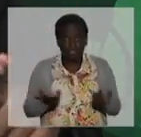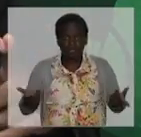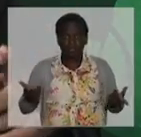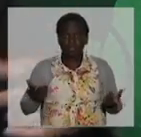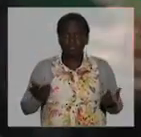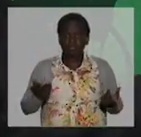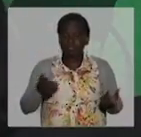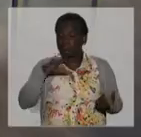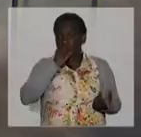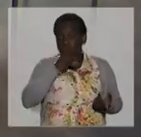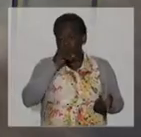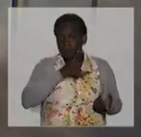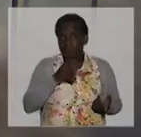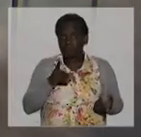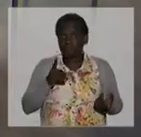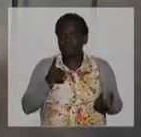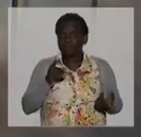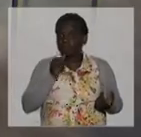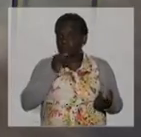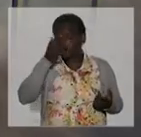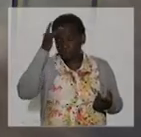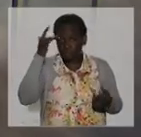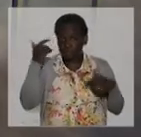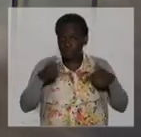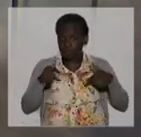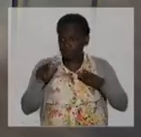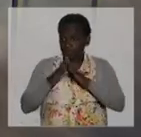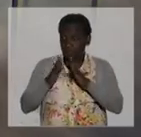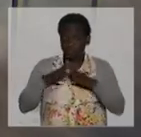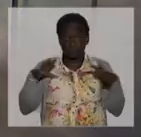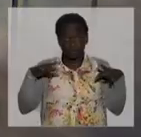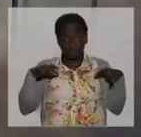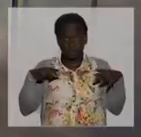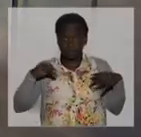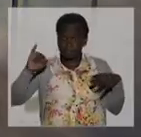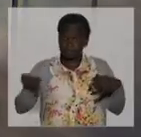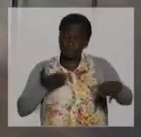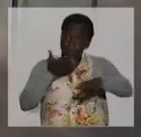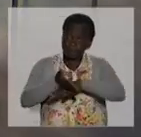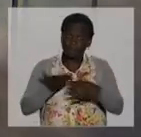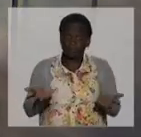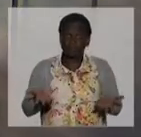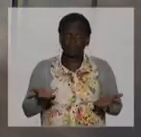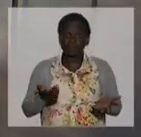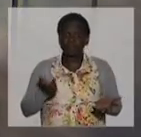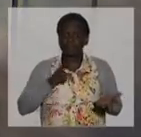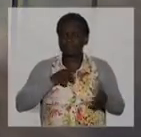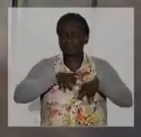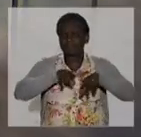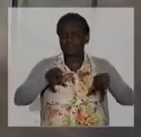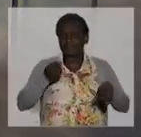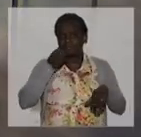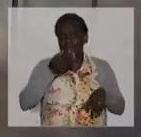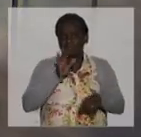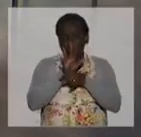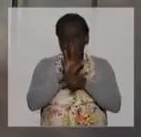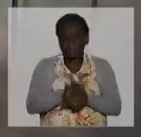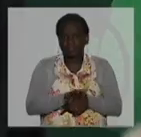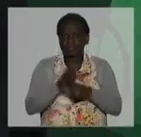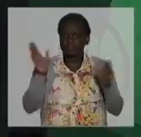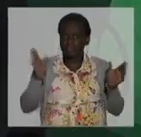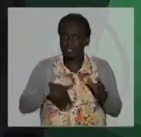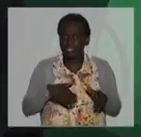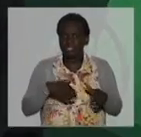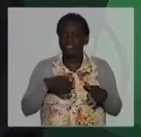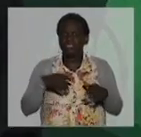tem... No final de semana, como que os trabalhadores estão em casa, usam Você tem uma série de benefícios que você pode trazer